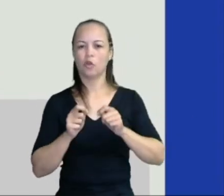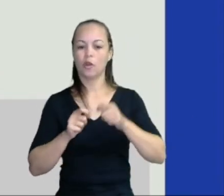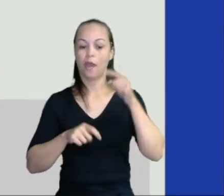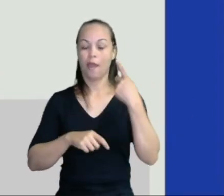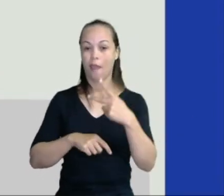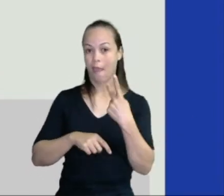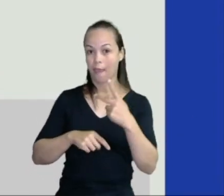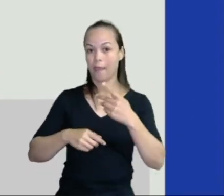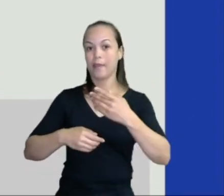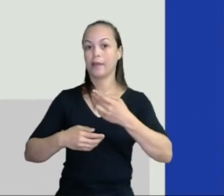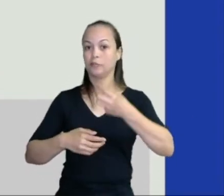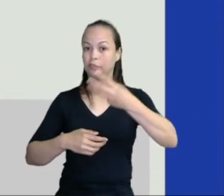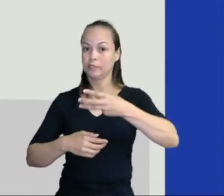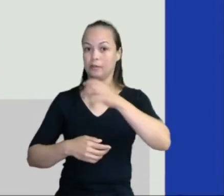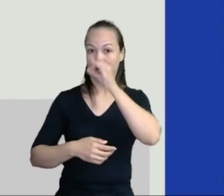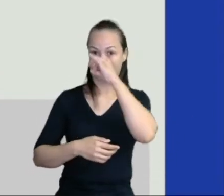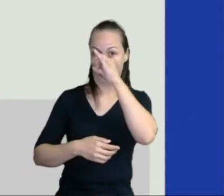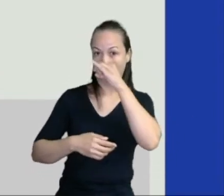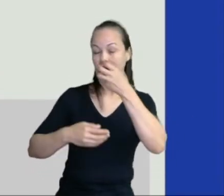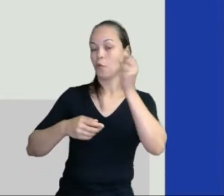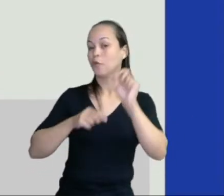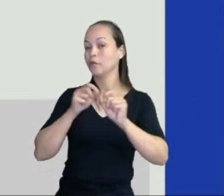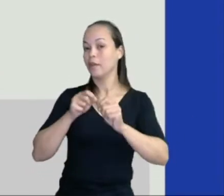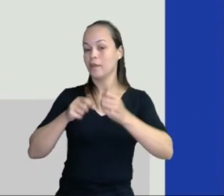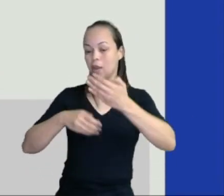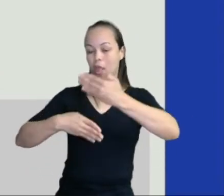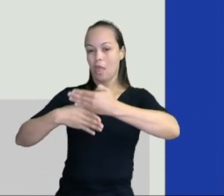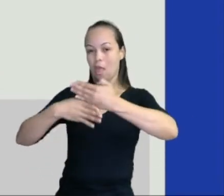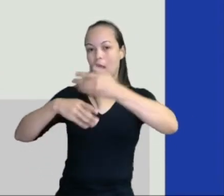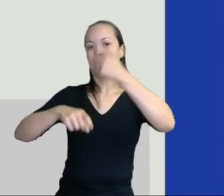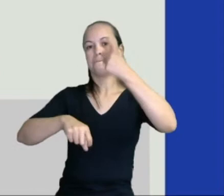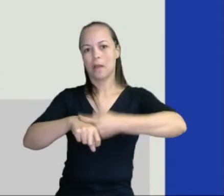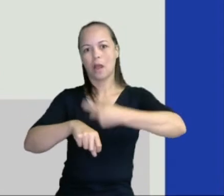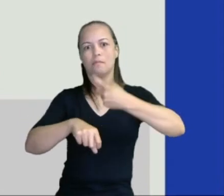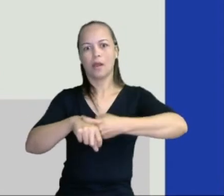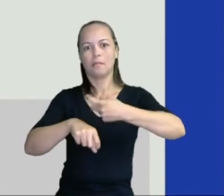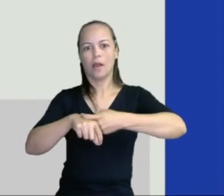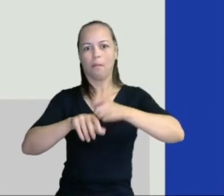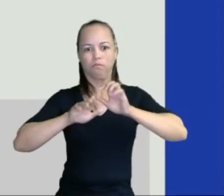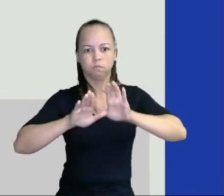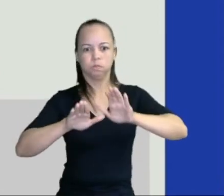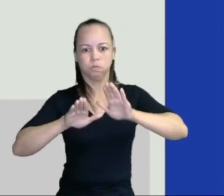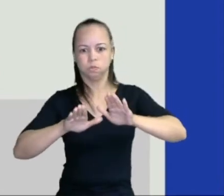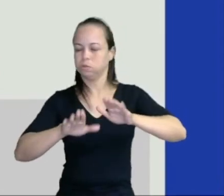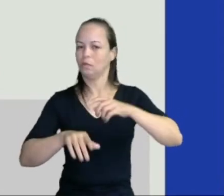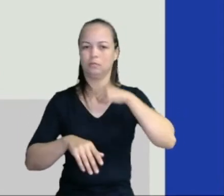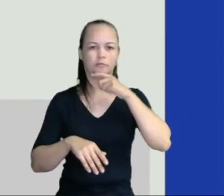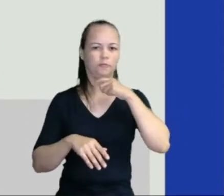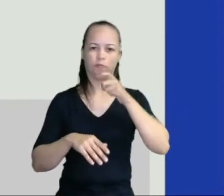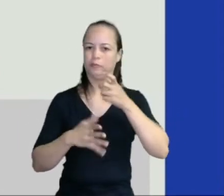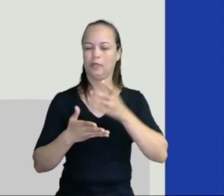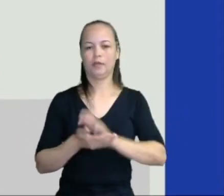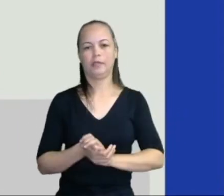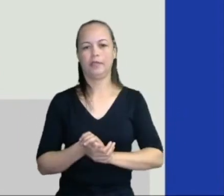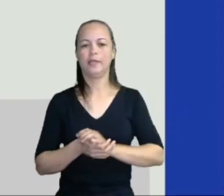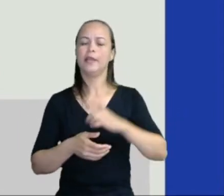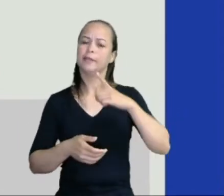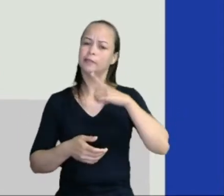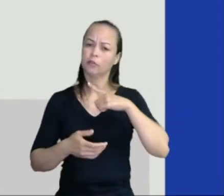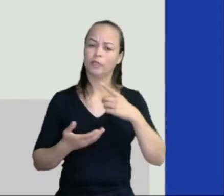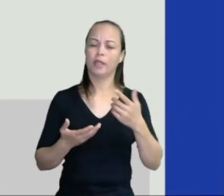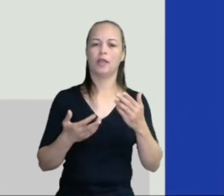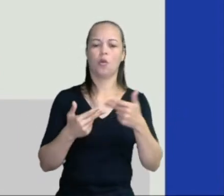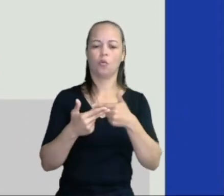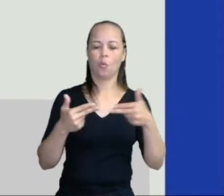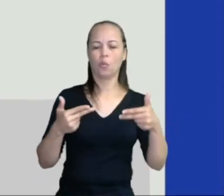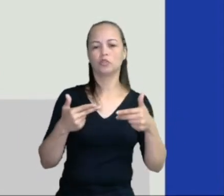bem resistente, porque o tijolo é um material resistente. Então, existem alguns materiais que são resistentes e outros